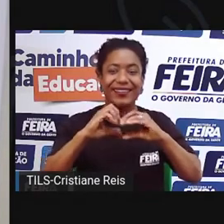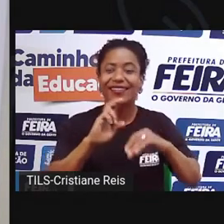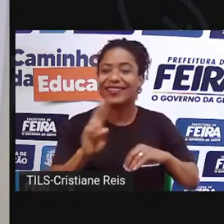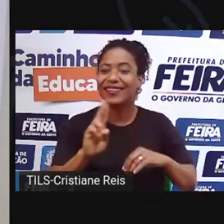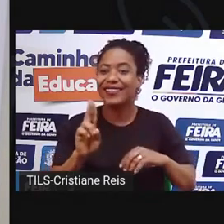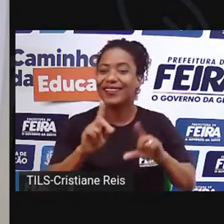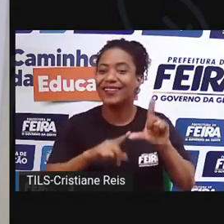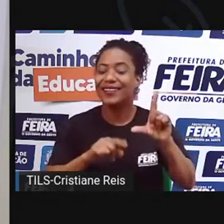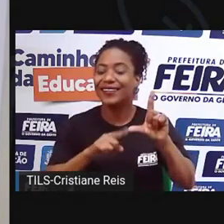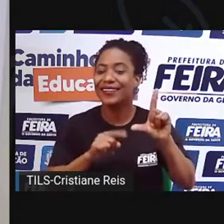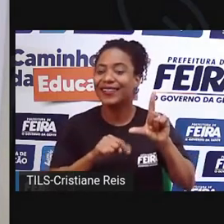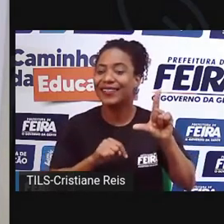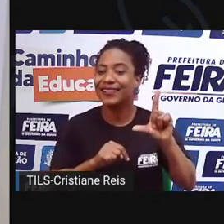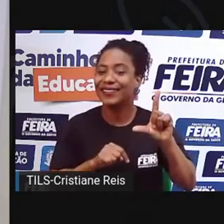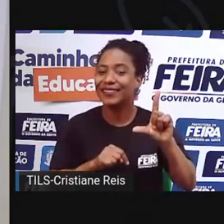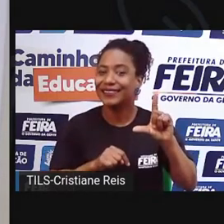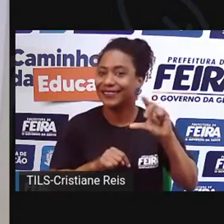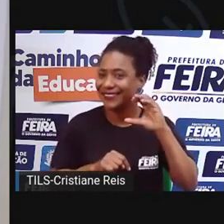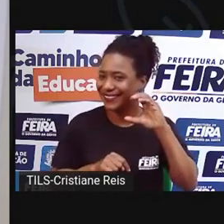Com a letra